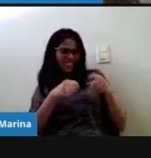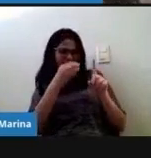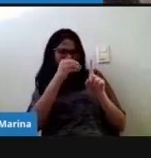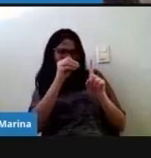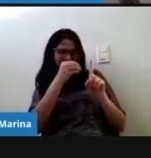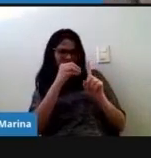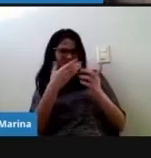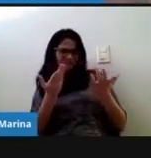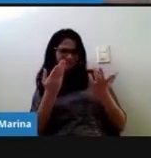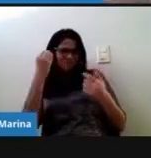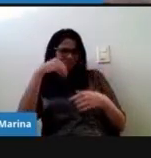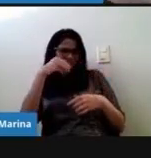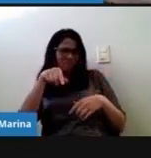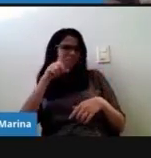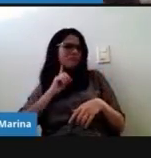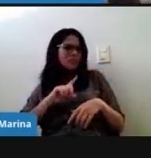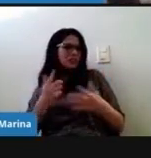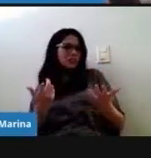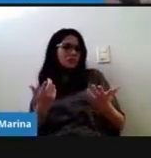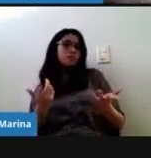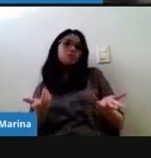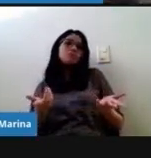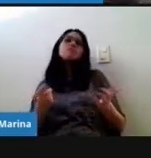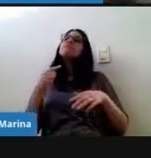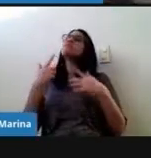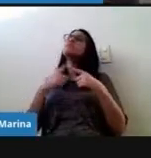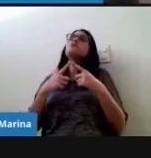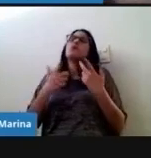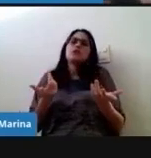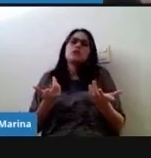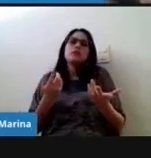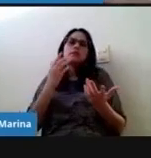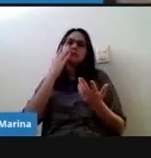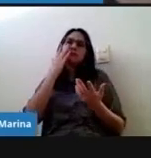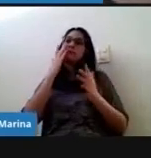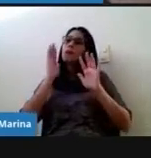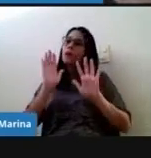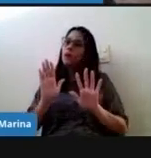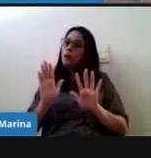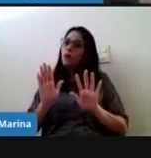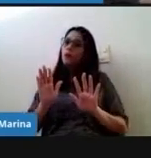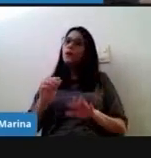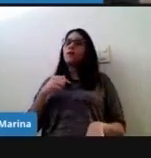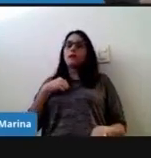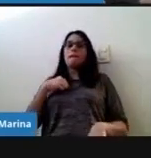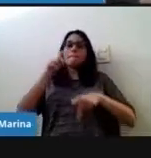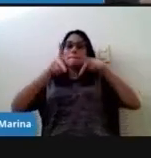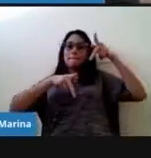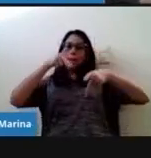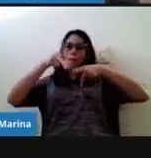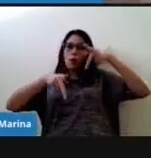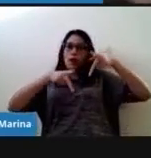Minas? Nós temos algumas respostas, né? Nós somos a segunda unidade da federação mais populosa